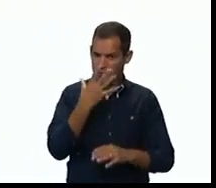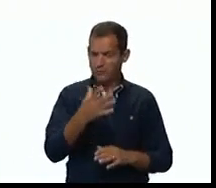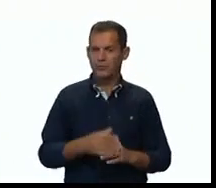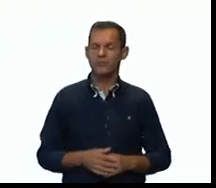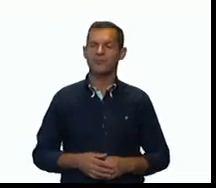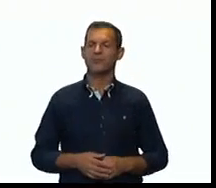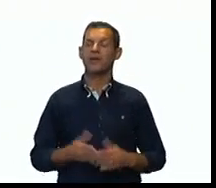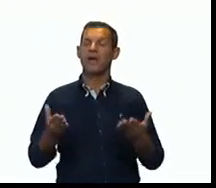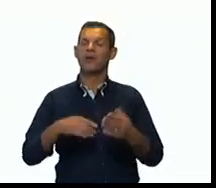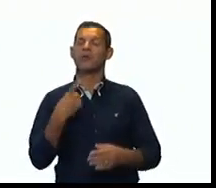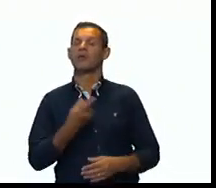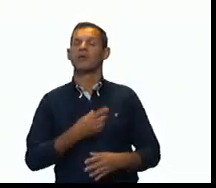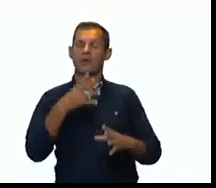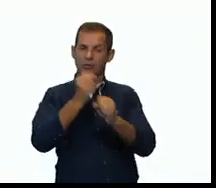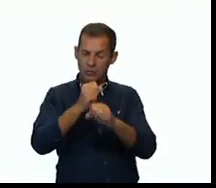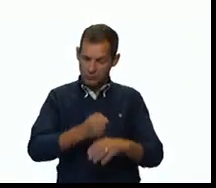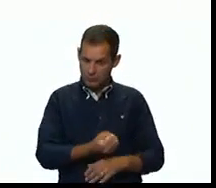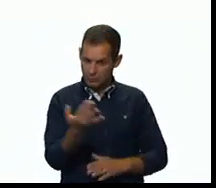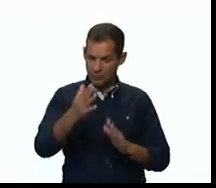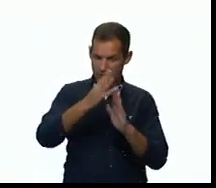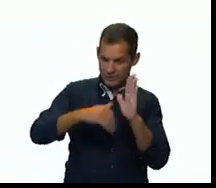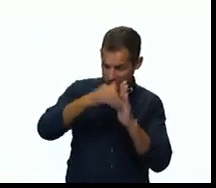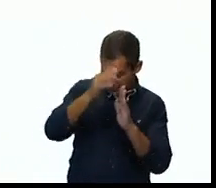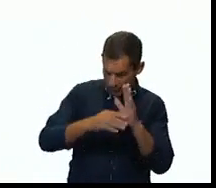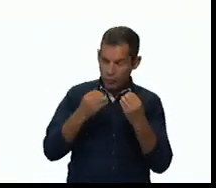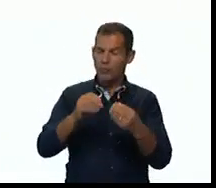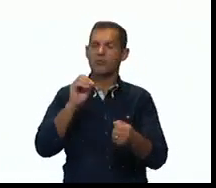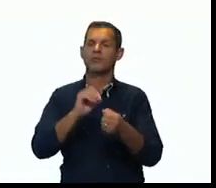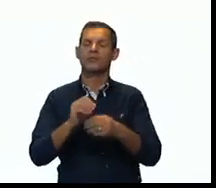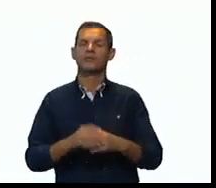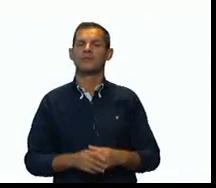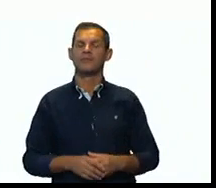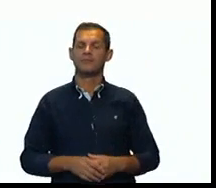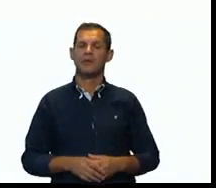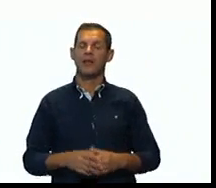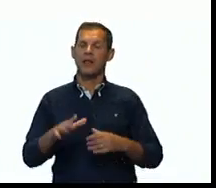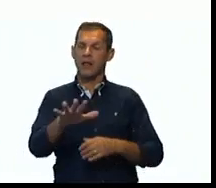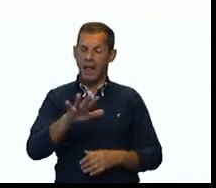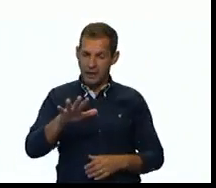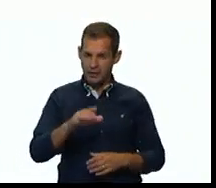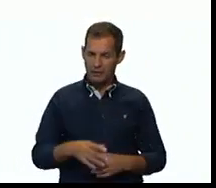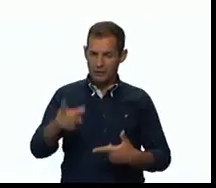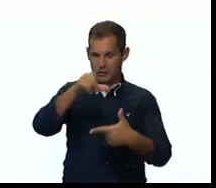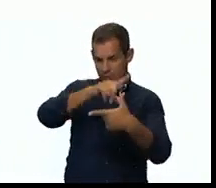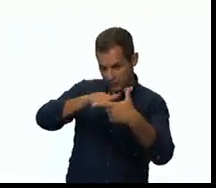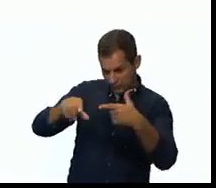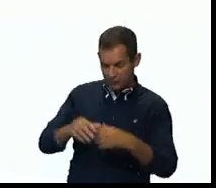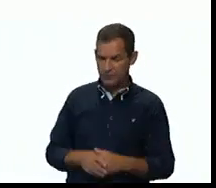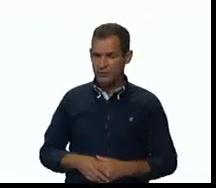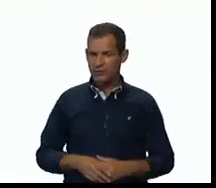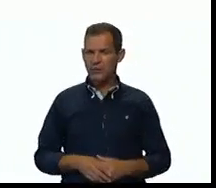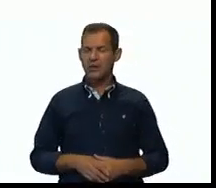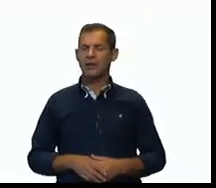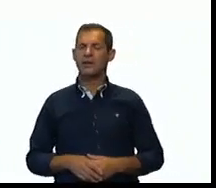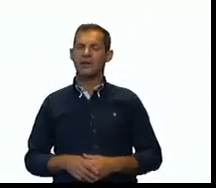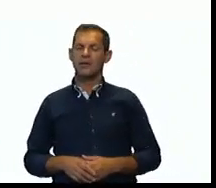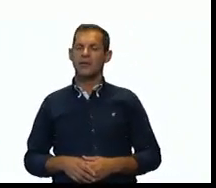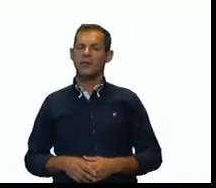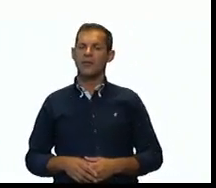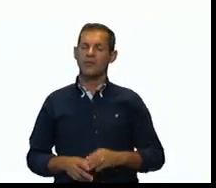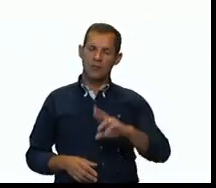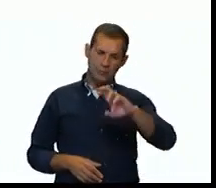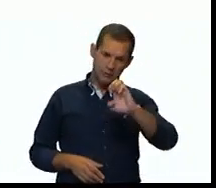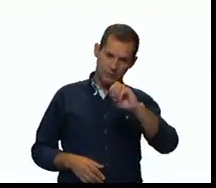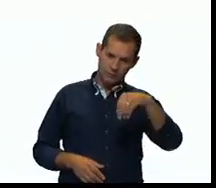boa. E agora a gente calcula a quantidade de tinta. Como que a gente faz isso? A área dividido pelo rendimento. O rendimento a gente